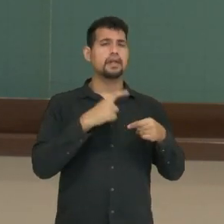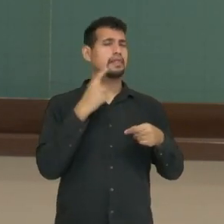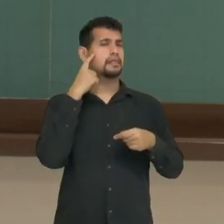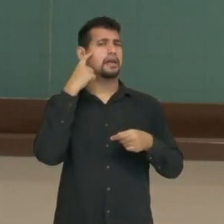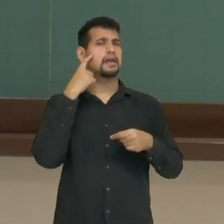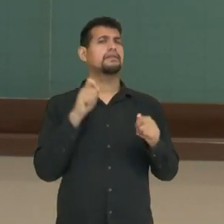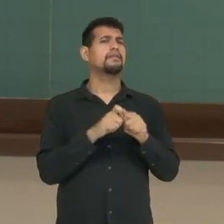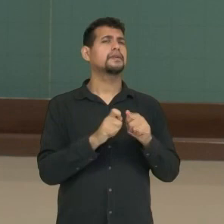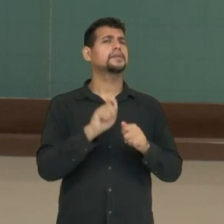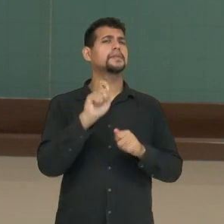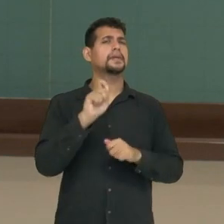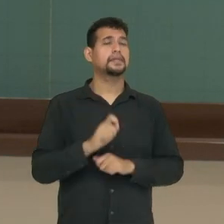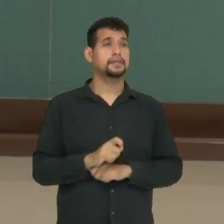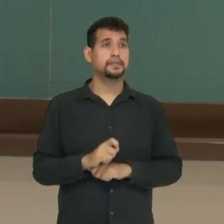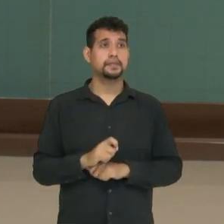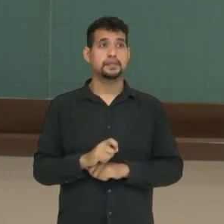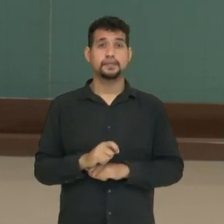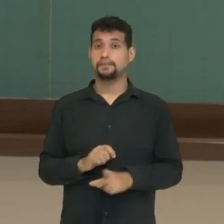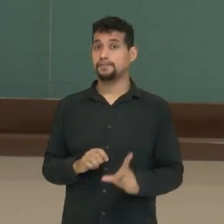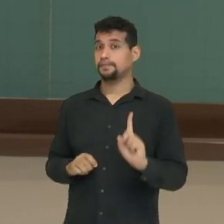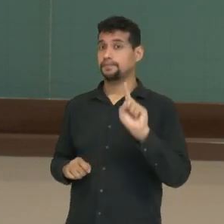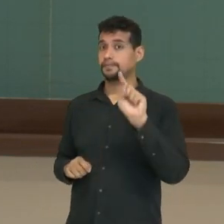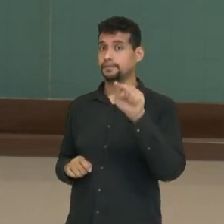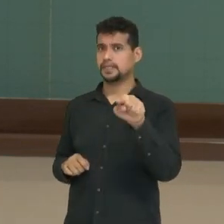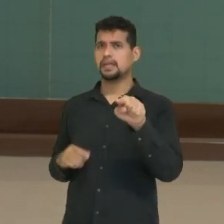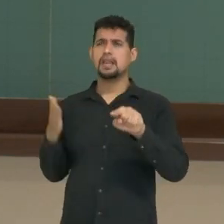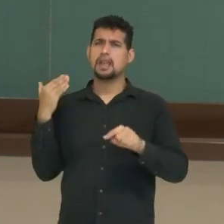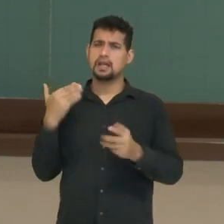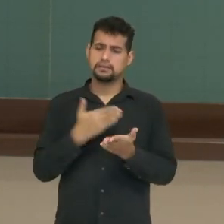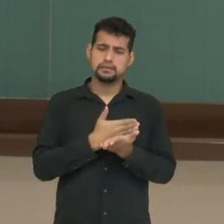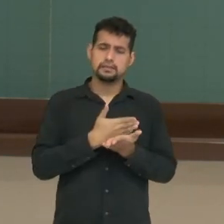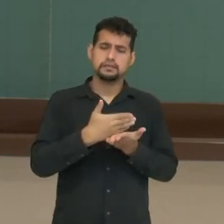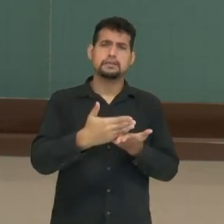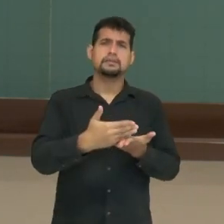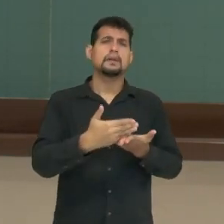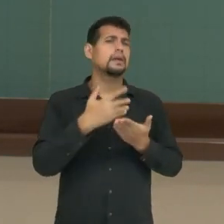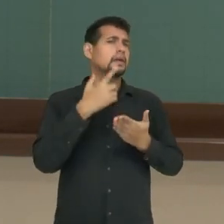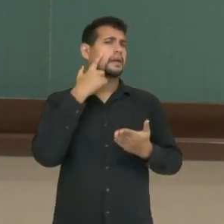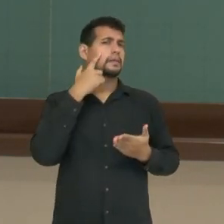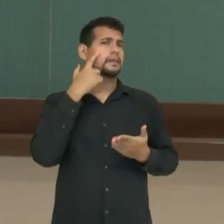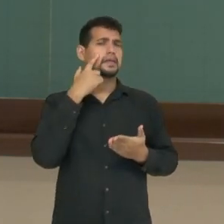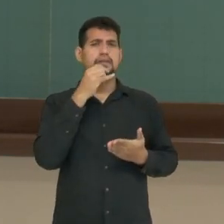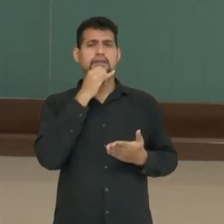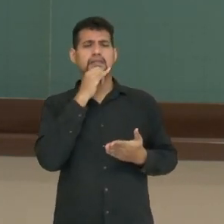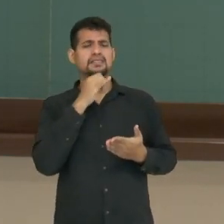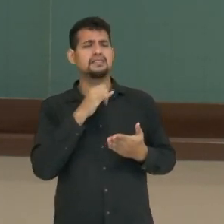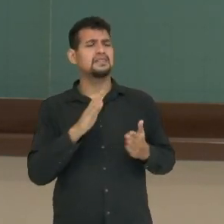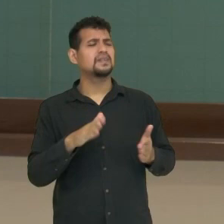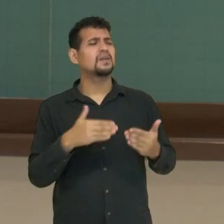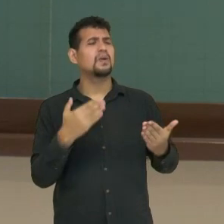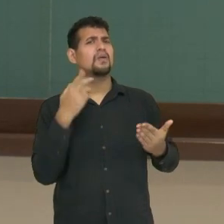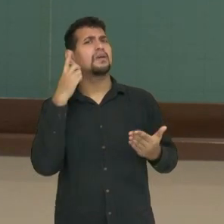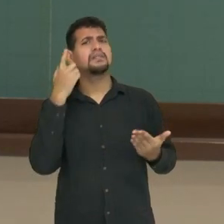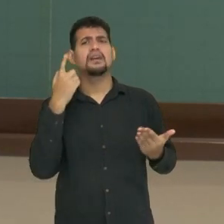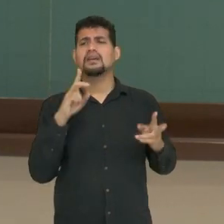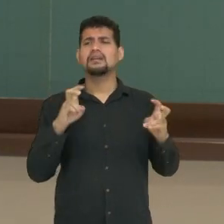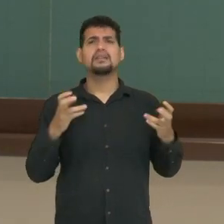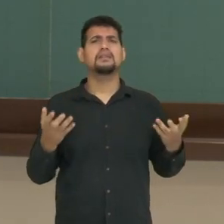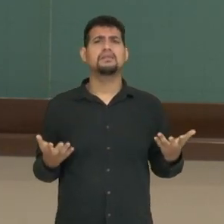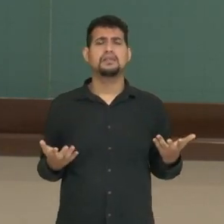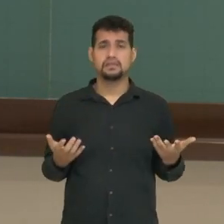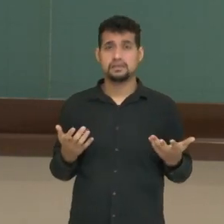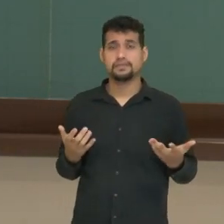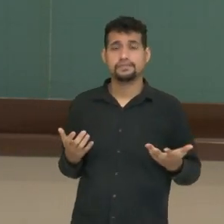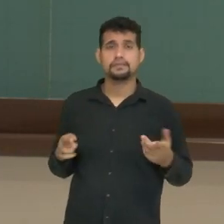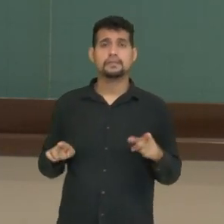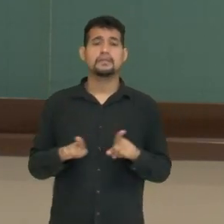fazer agora? Você vai, na introdução, pensar o quê? Mas qual é o recorte do assunto e